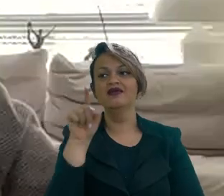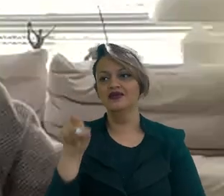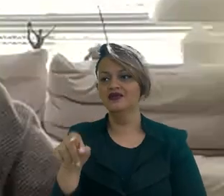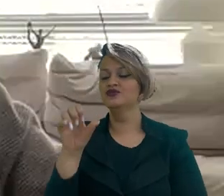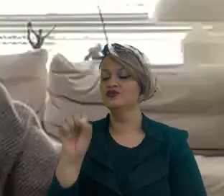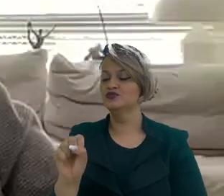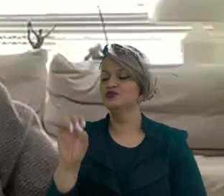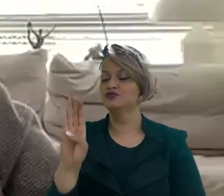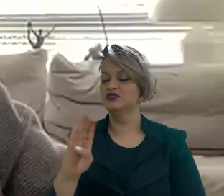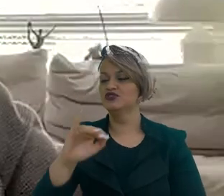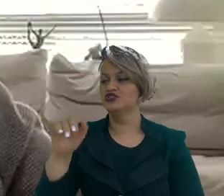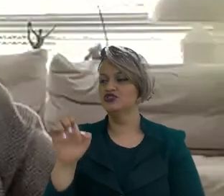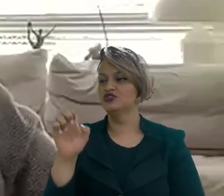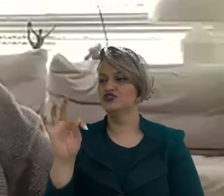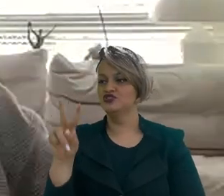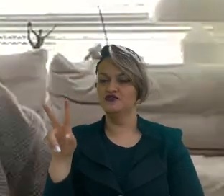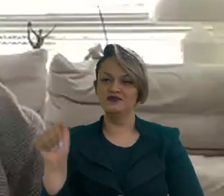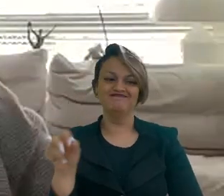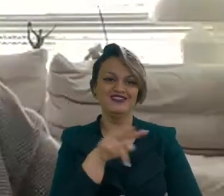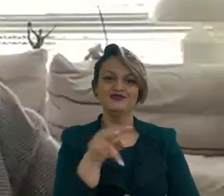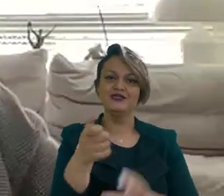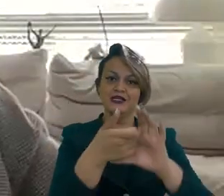sistemas é apartados